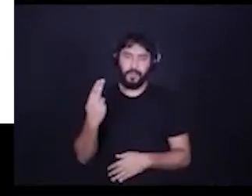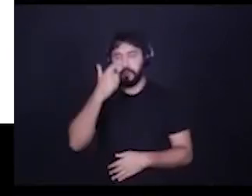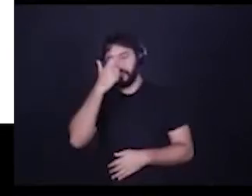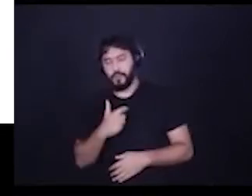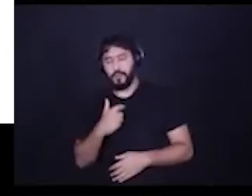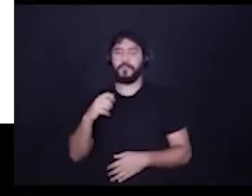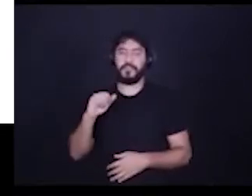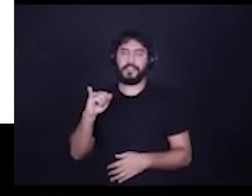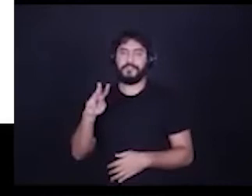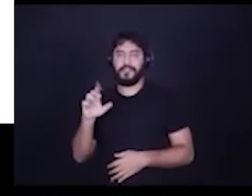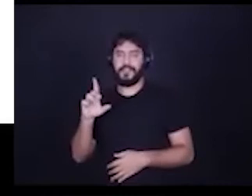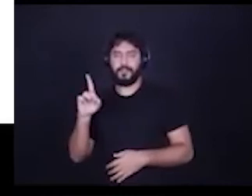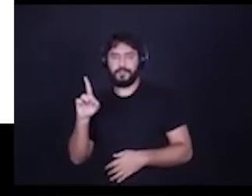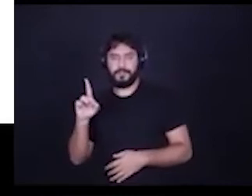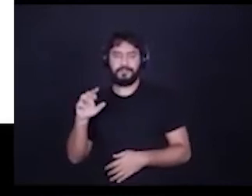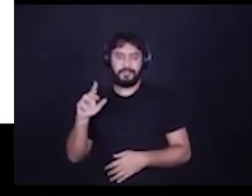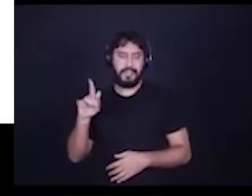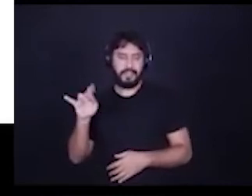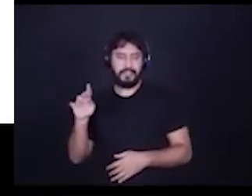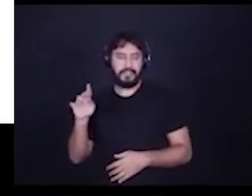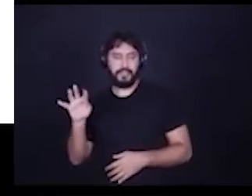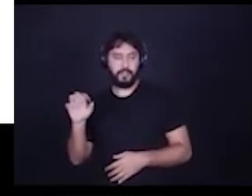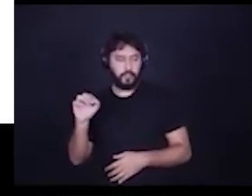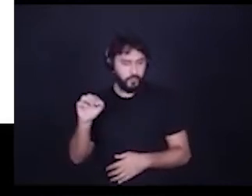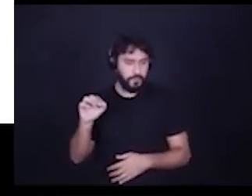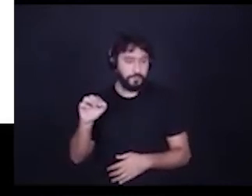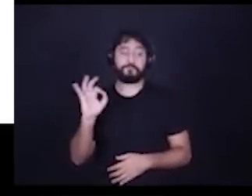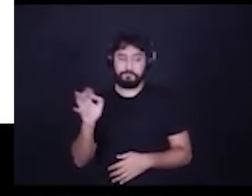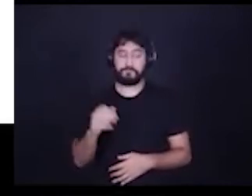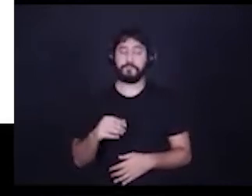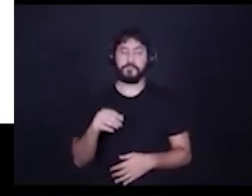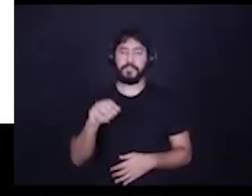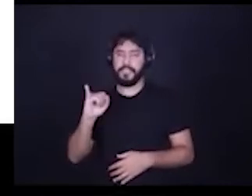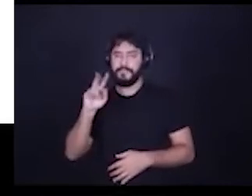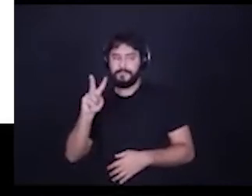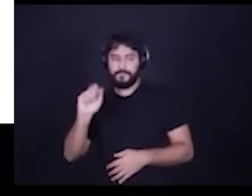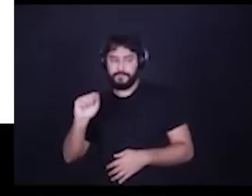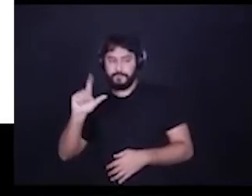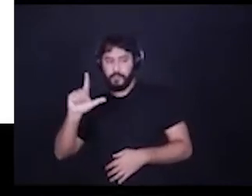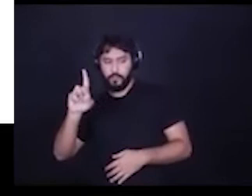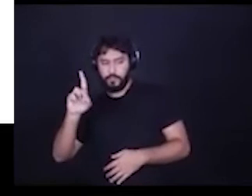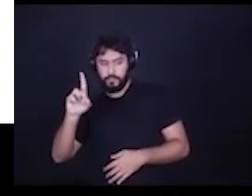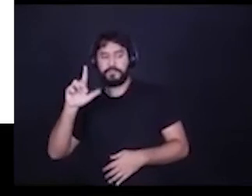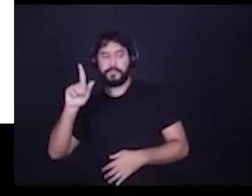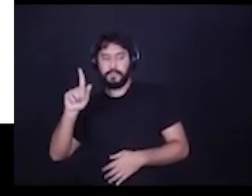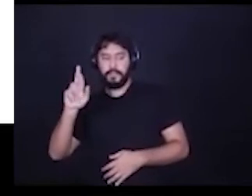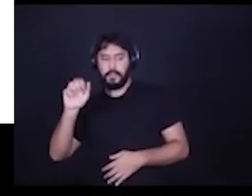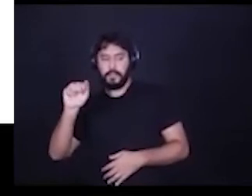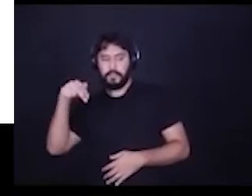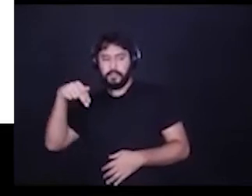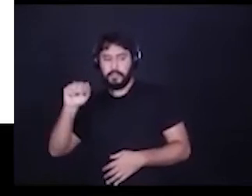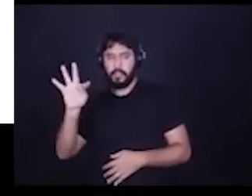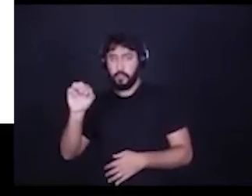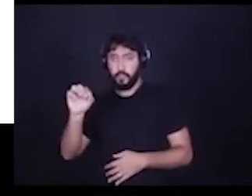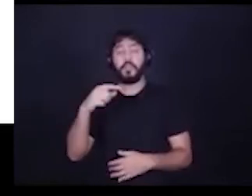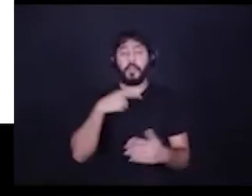Granato. A partir daí eu comecei a fazer esses primeiros estudos em que eu tentava contrapor imagens diferentes que eu mesmo tinha tirado